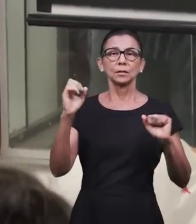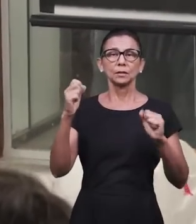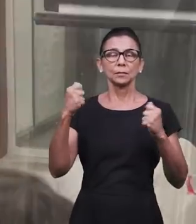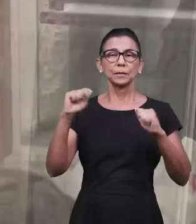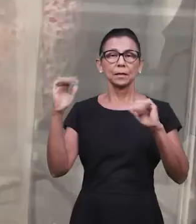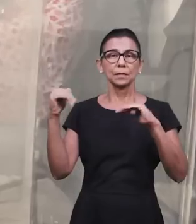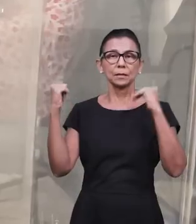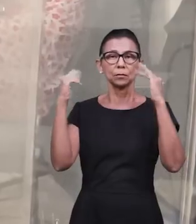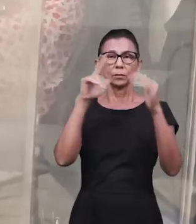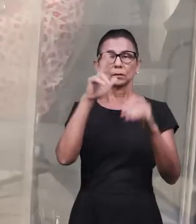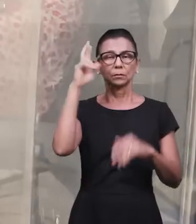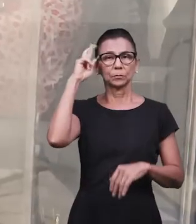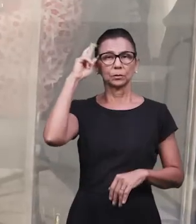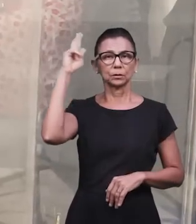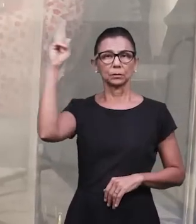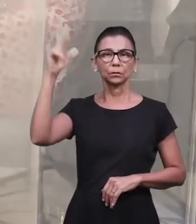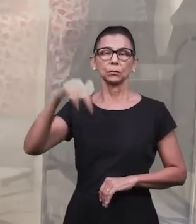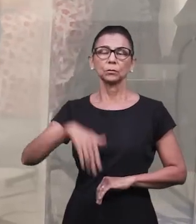Senhor.